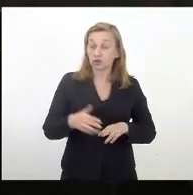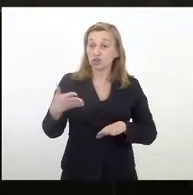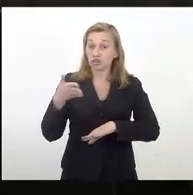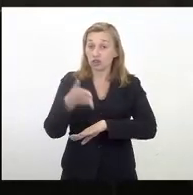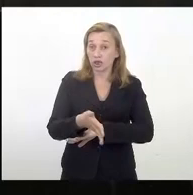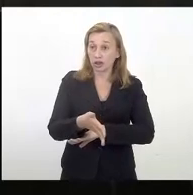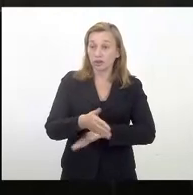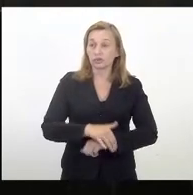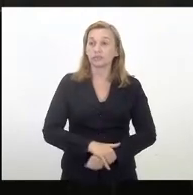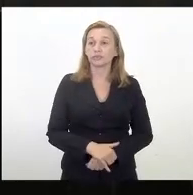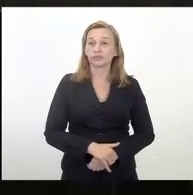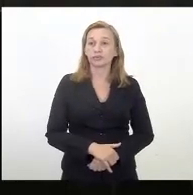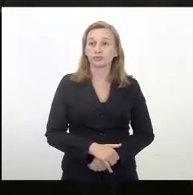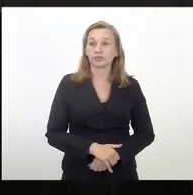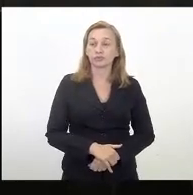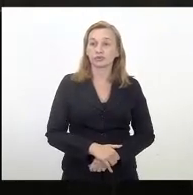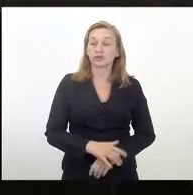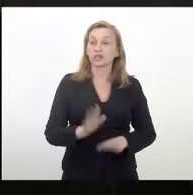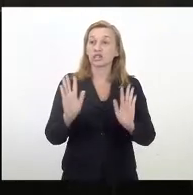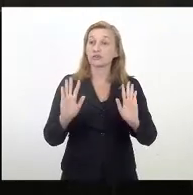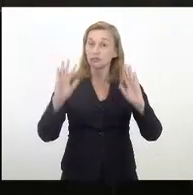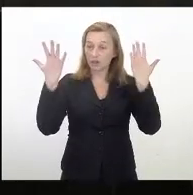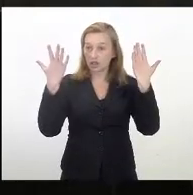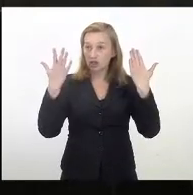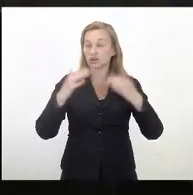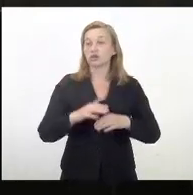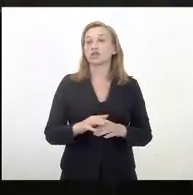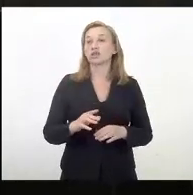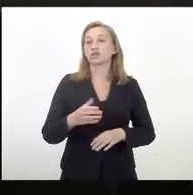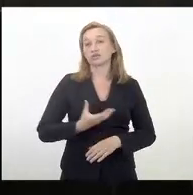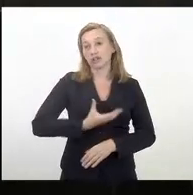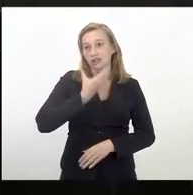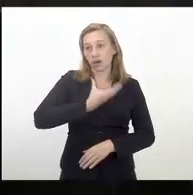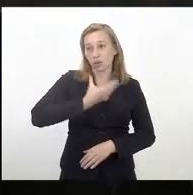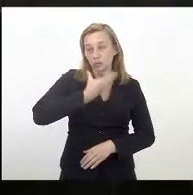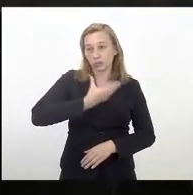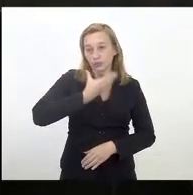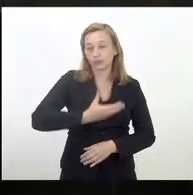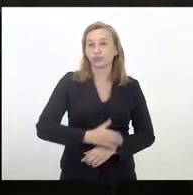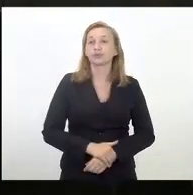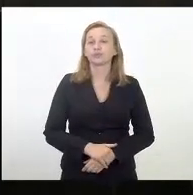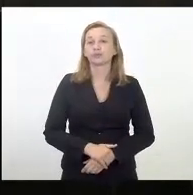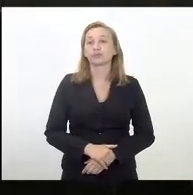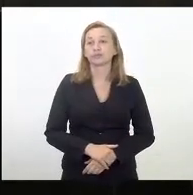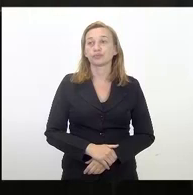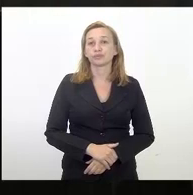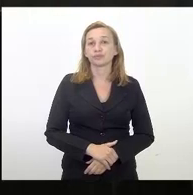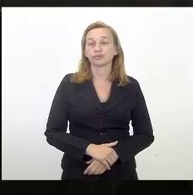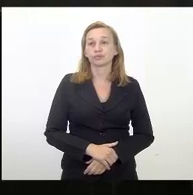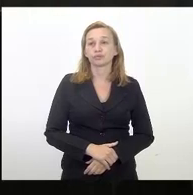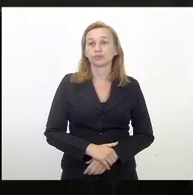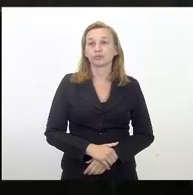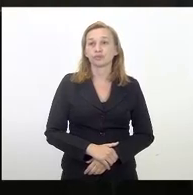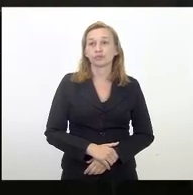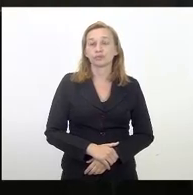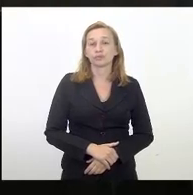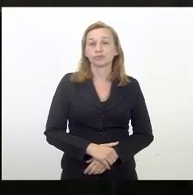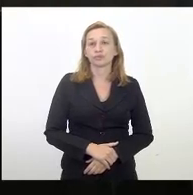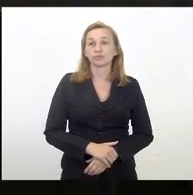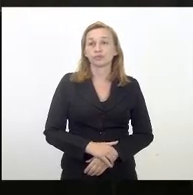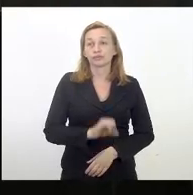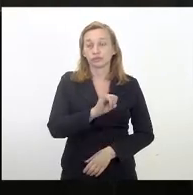chegada das festas natalinas Apesar que o